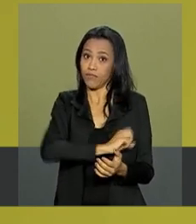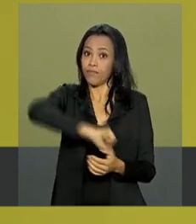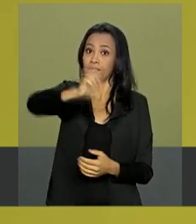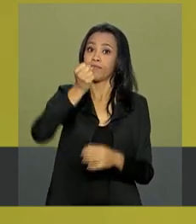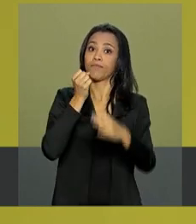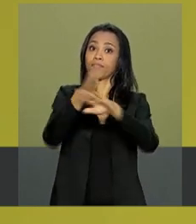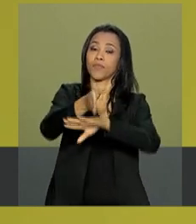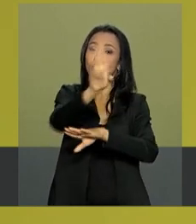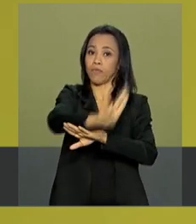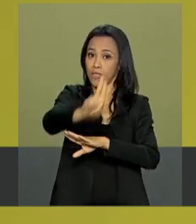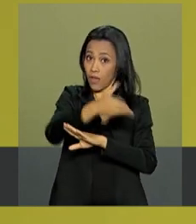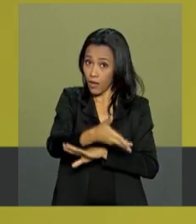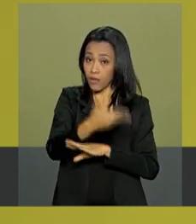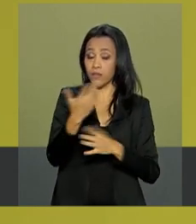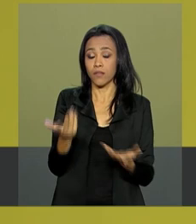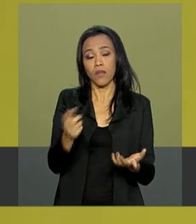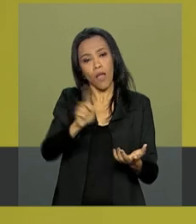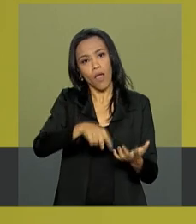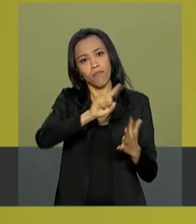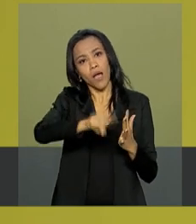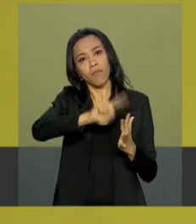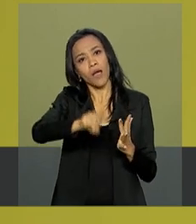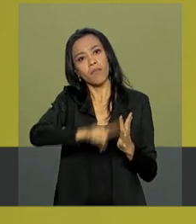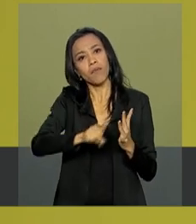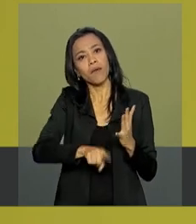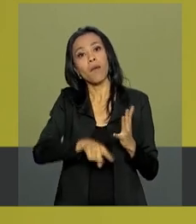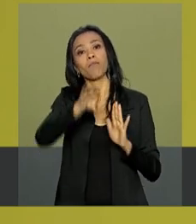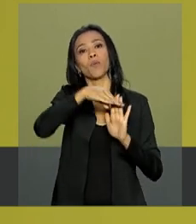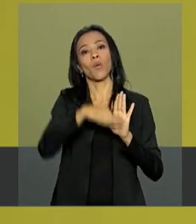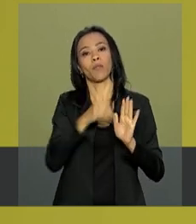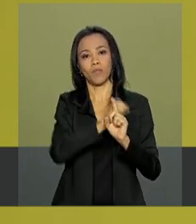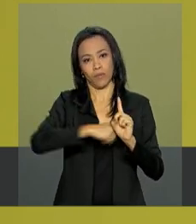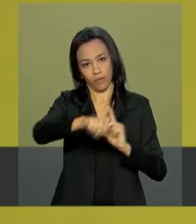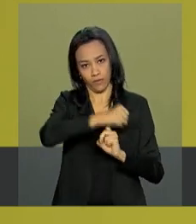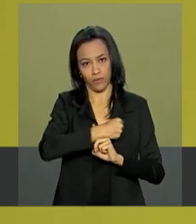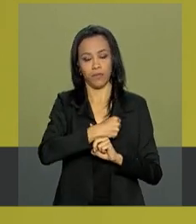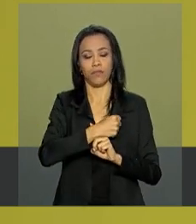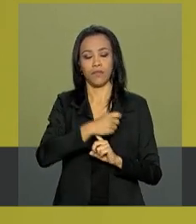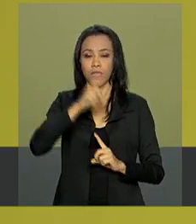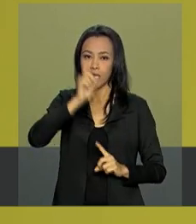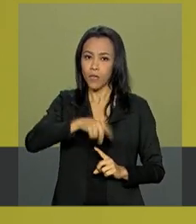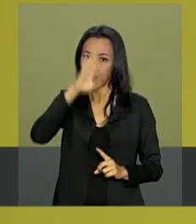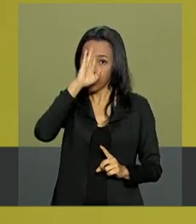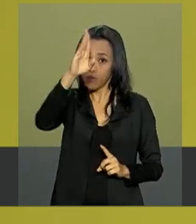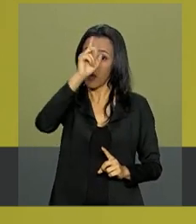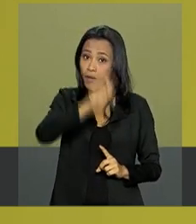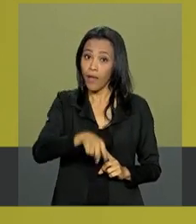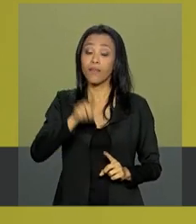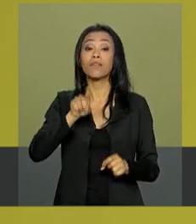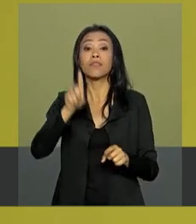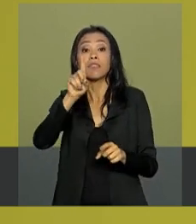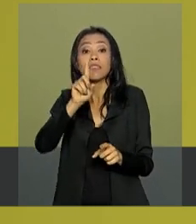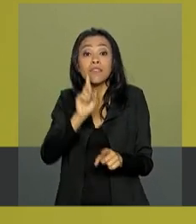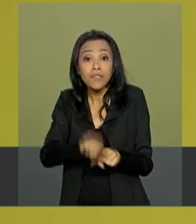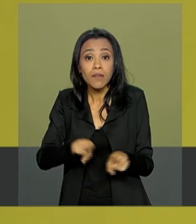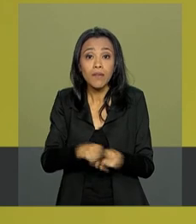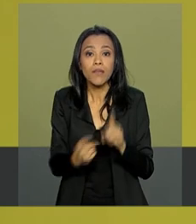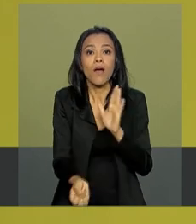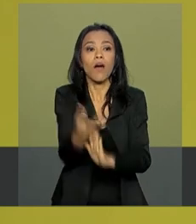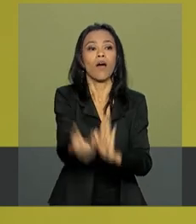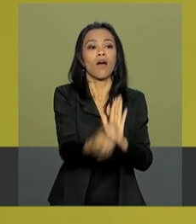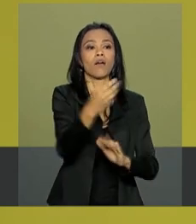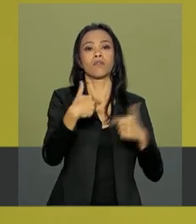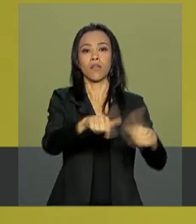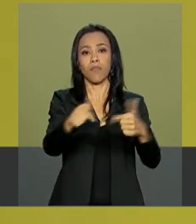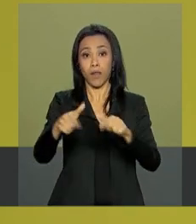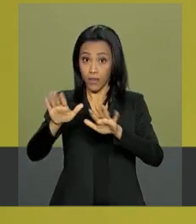digo, o principal tópico da responsabilidade social está exatamente na geração de empregos. E a agricultura